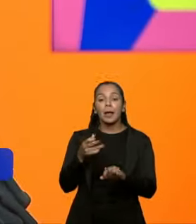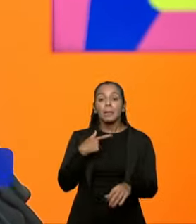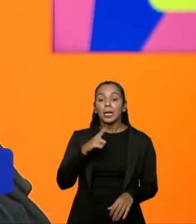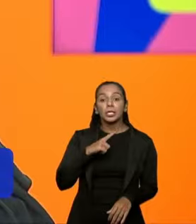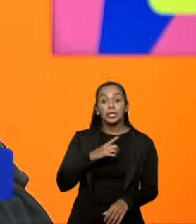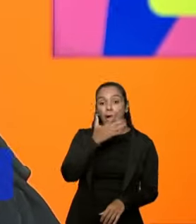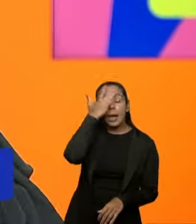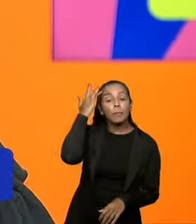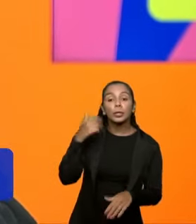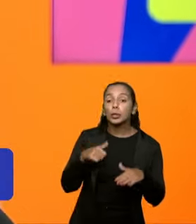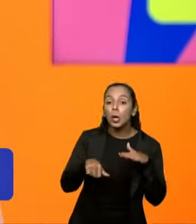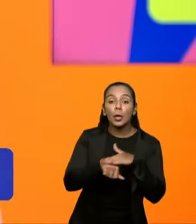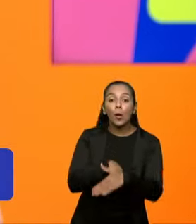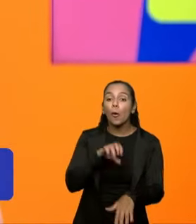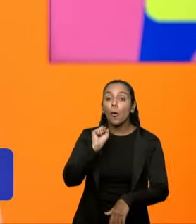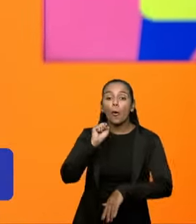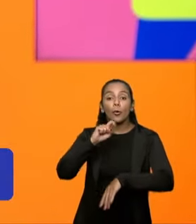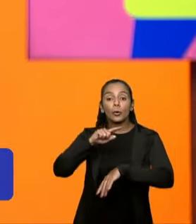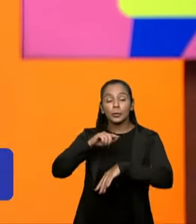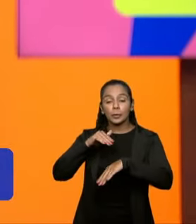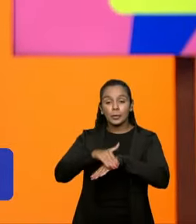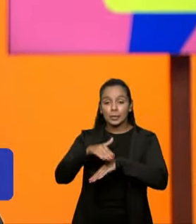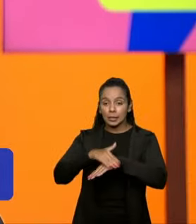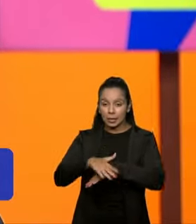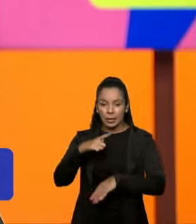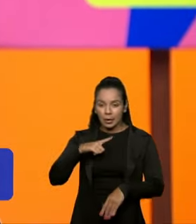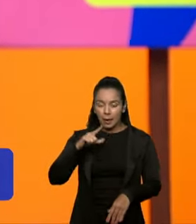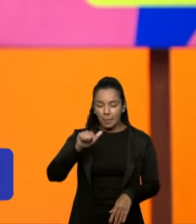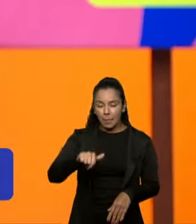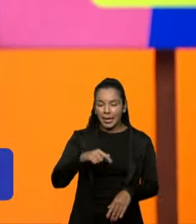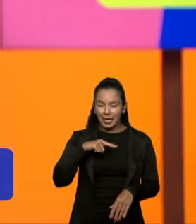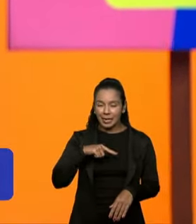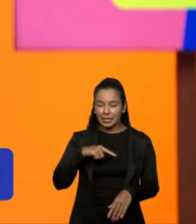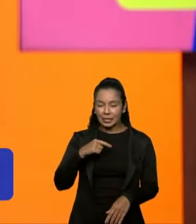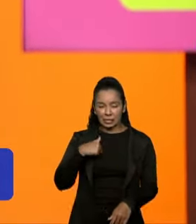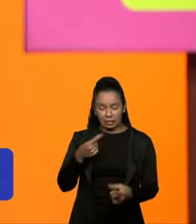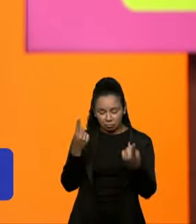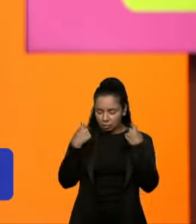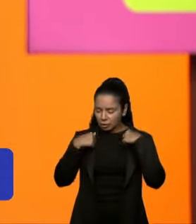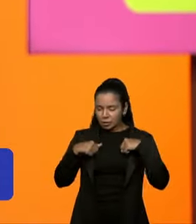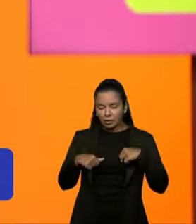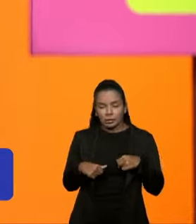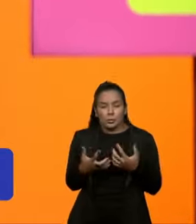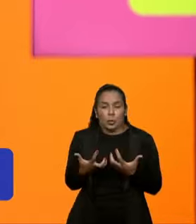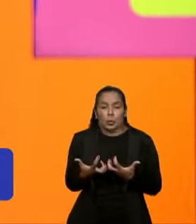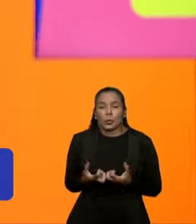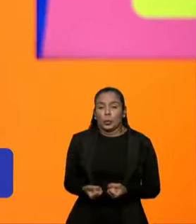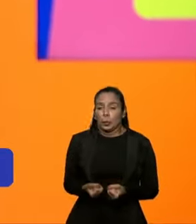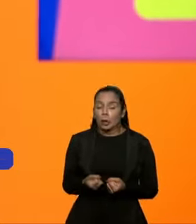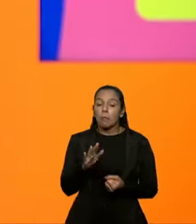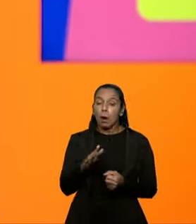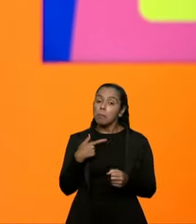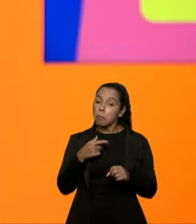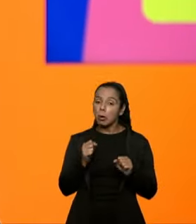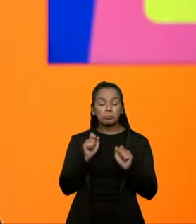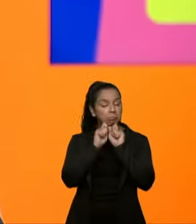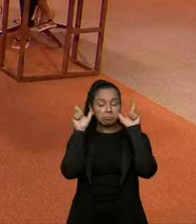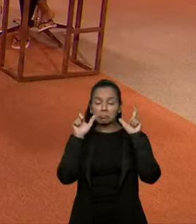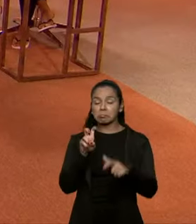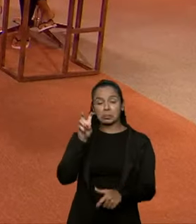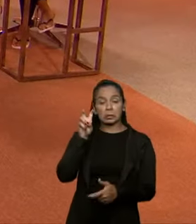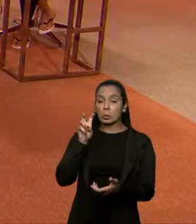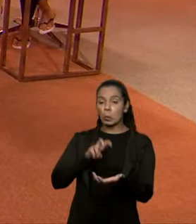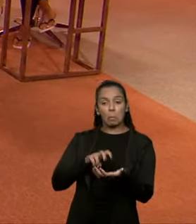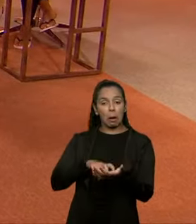da noite, ó, vai cair a bateria low battery. 8 horas da noite eu não sou mais ninguém e... Mas eu posso acordar 5 horas da manhã.